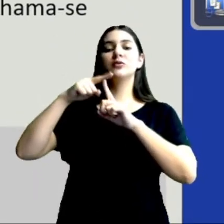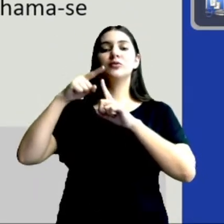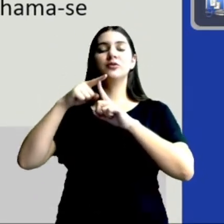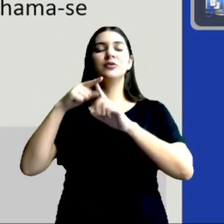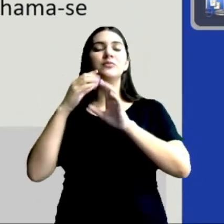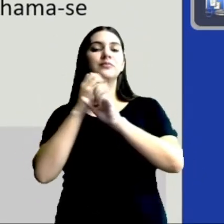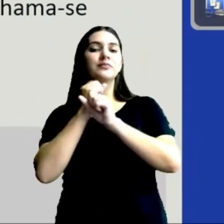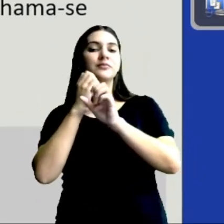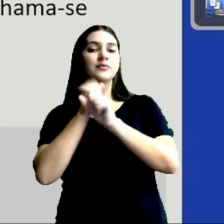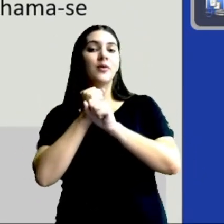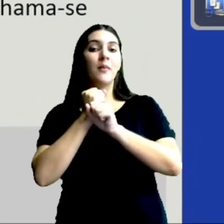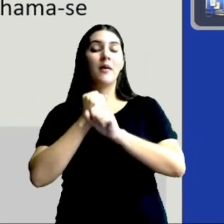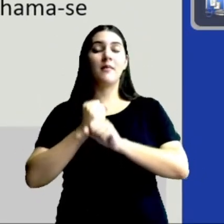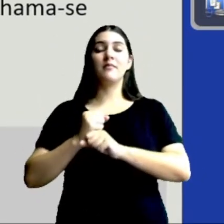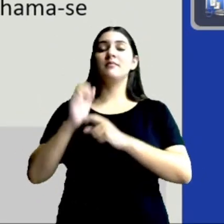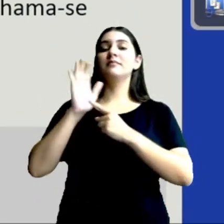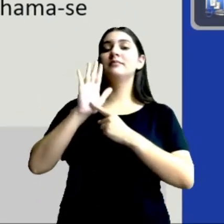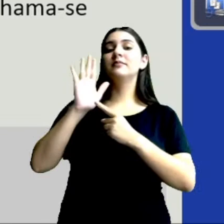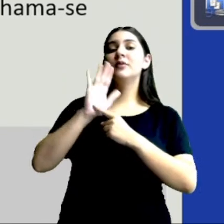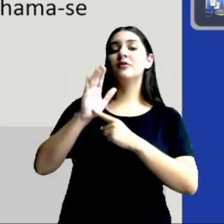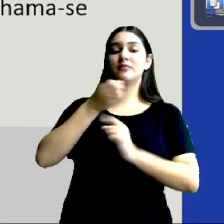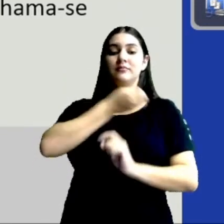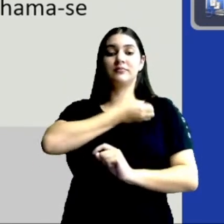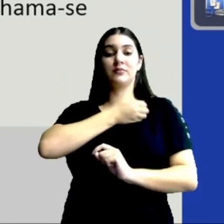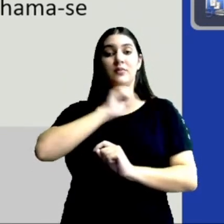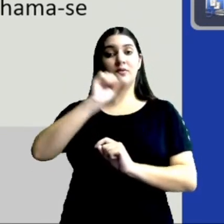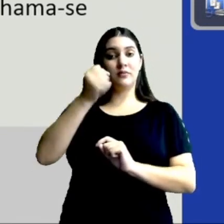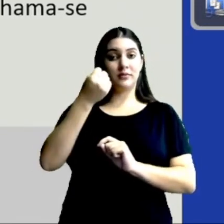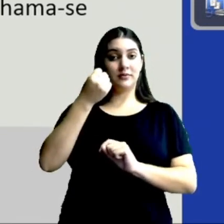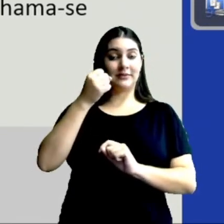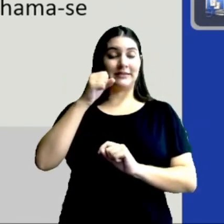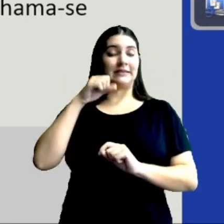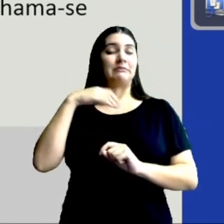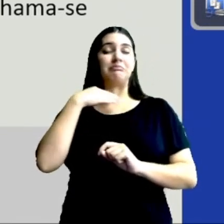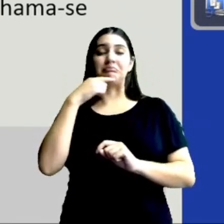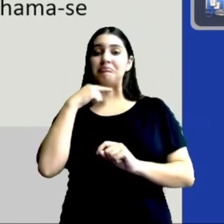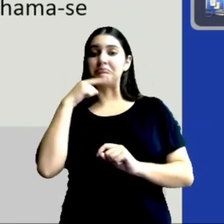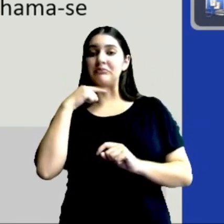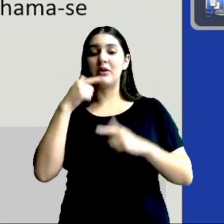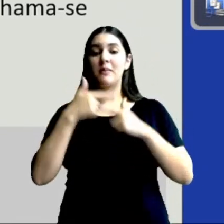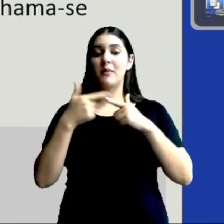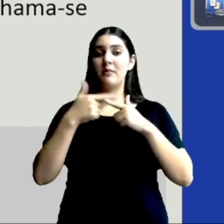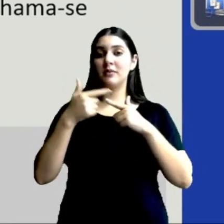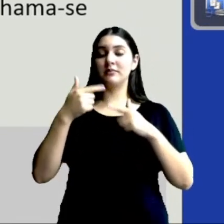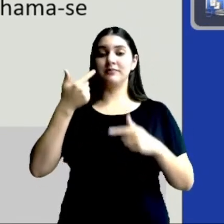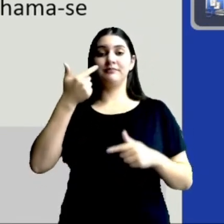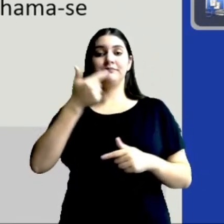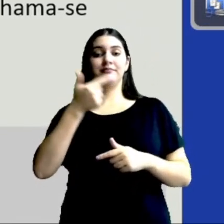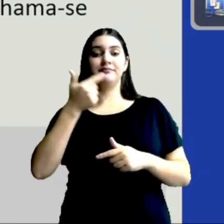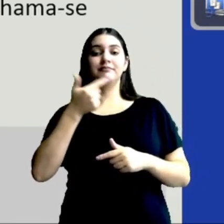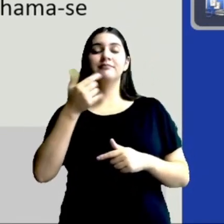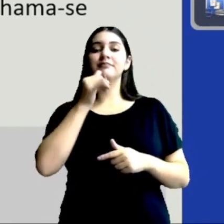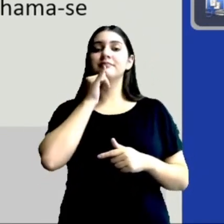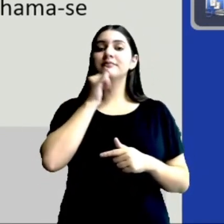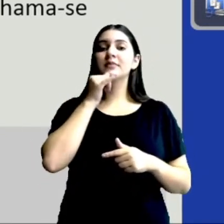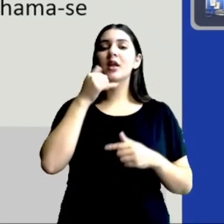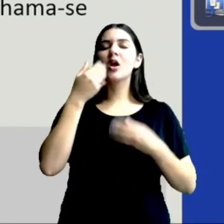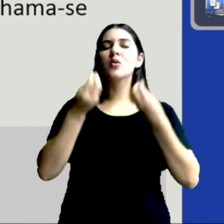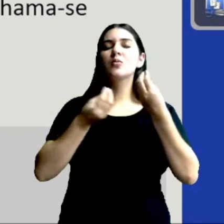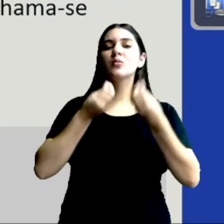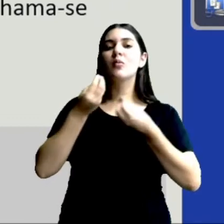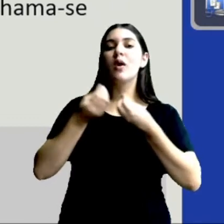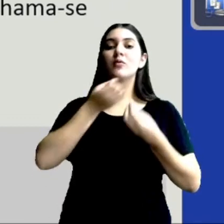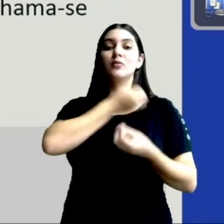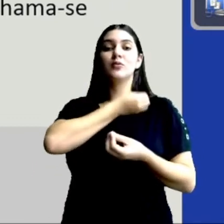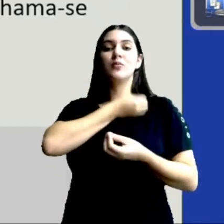para representar o número 8, sem nenhum problema, tá? No segundo exemplo, nós estamos representando qual número